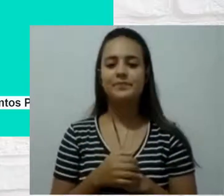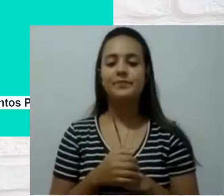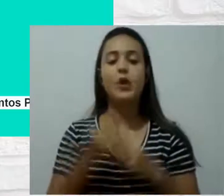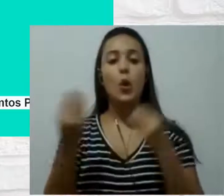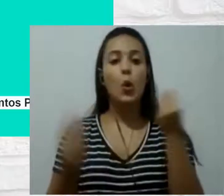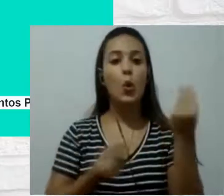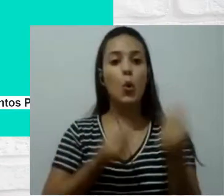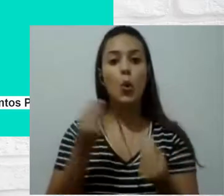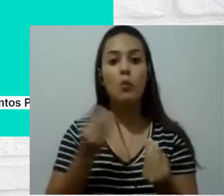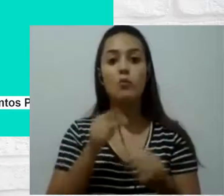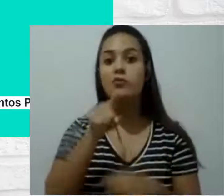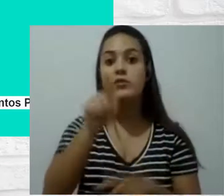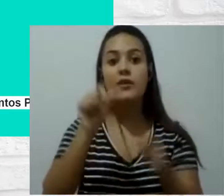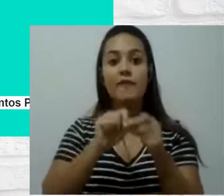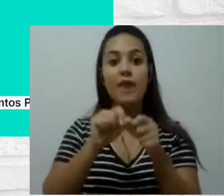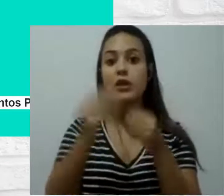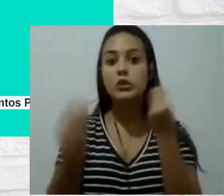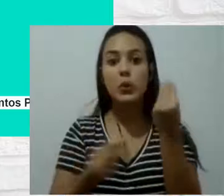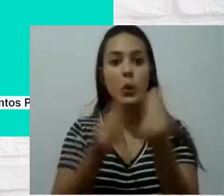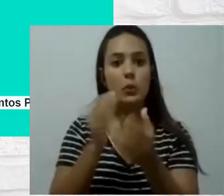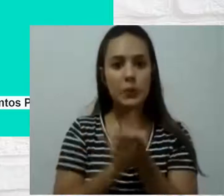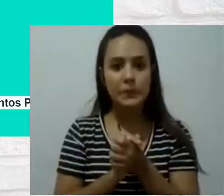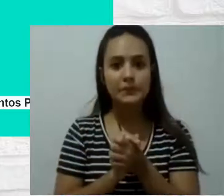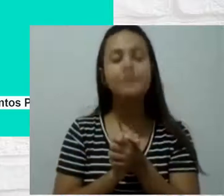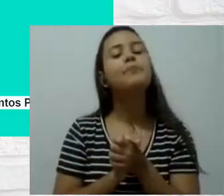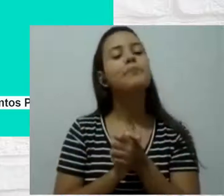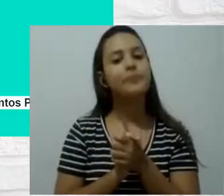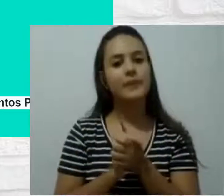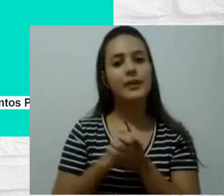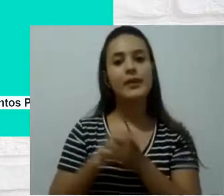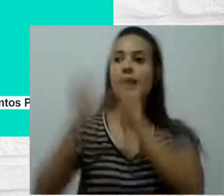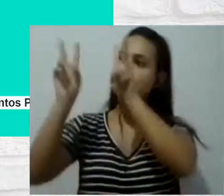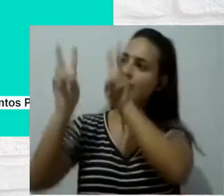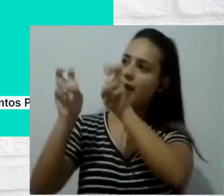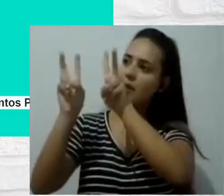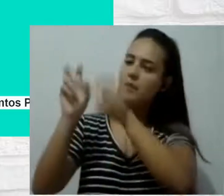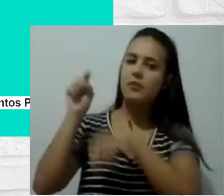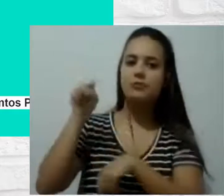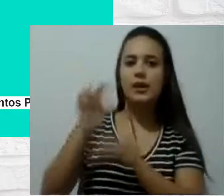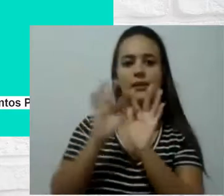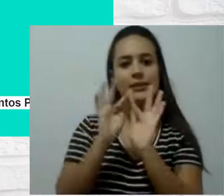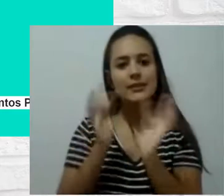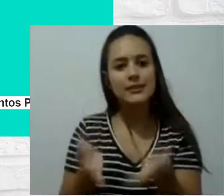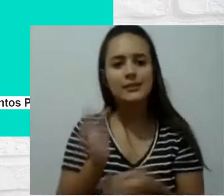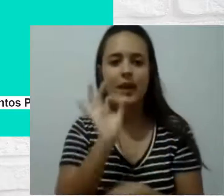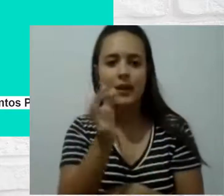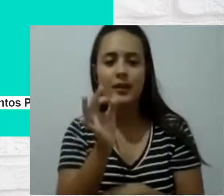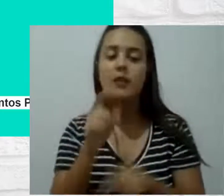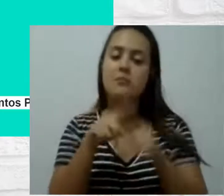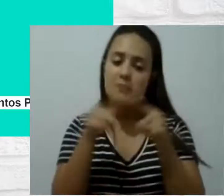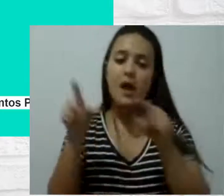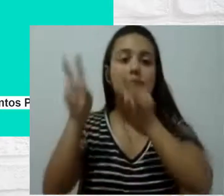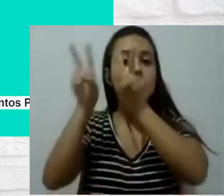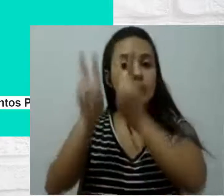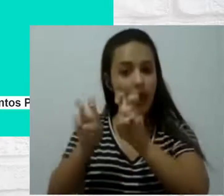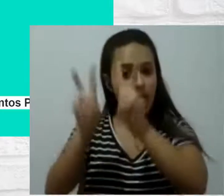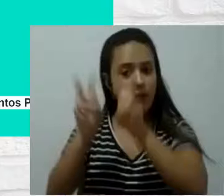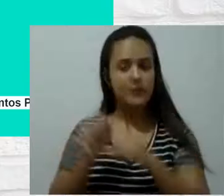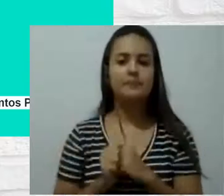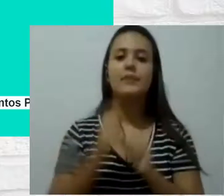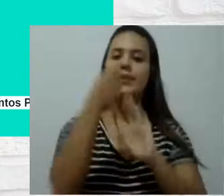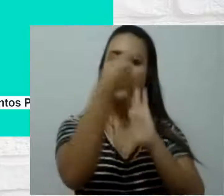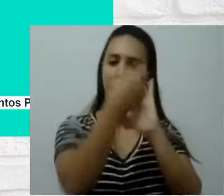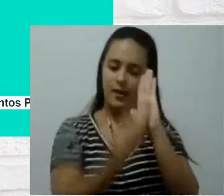ponto de vista, certo? E como é que você chega nisso? A partir de um